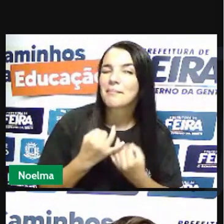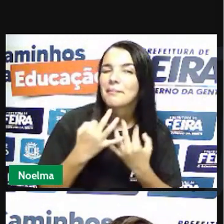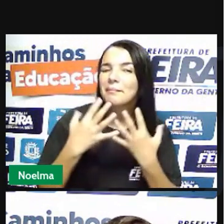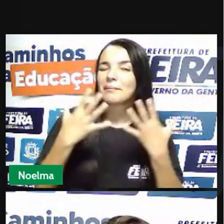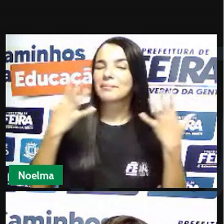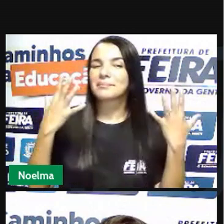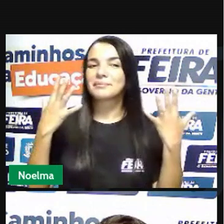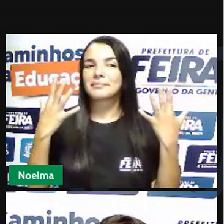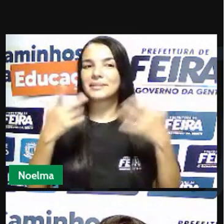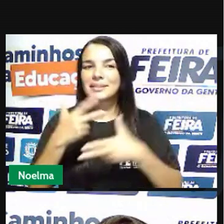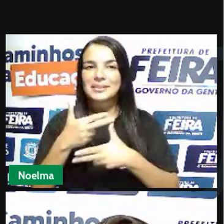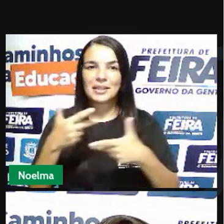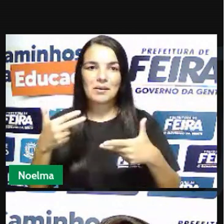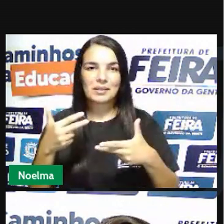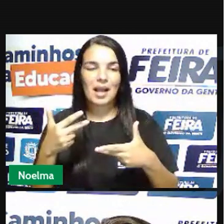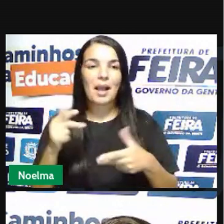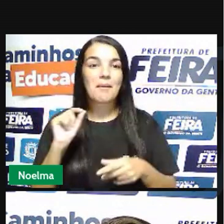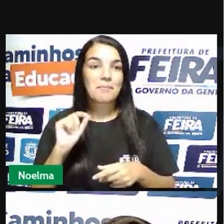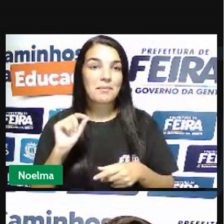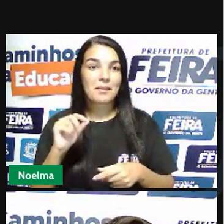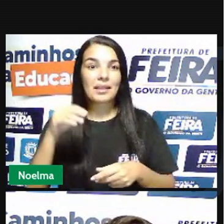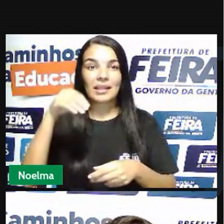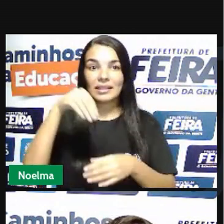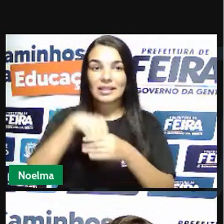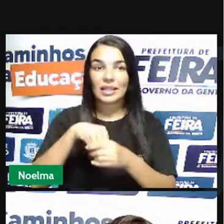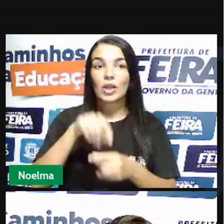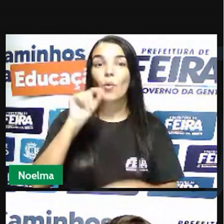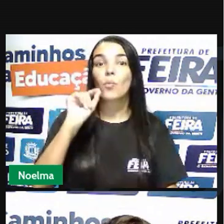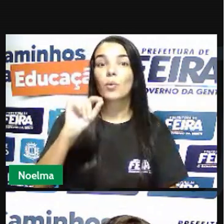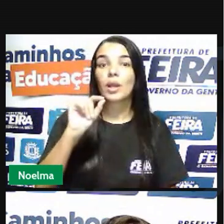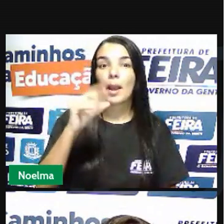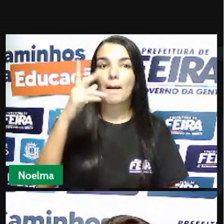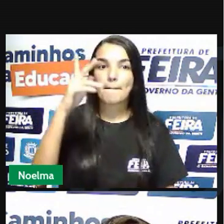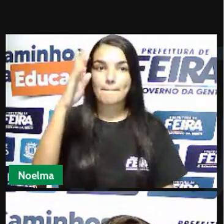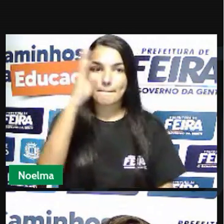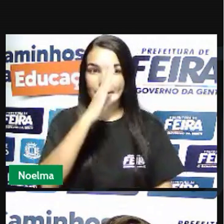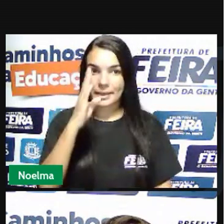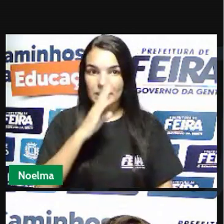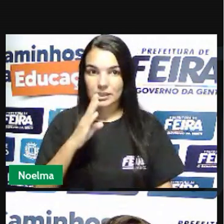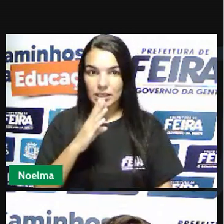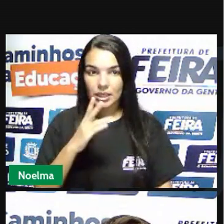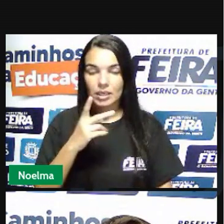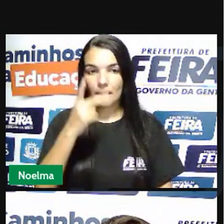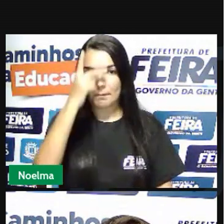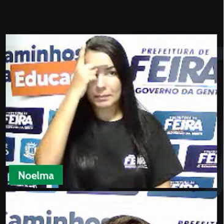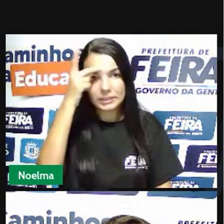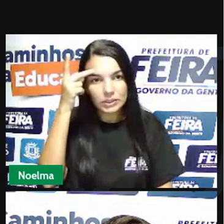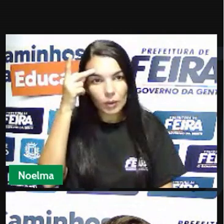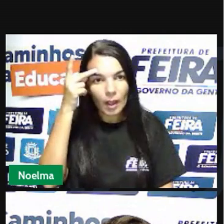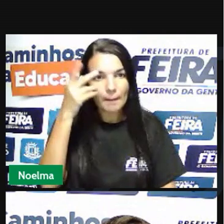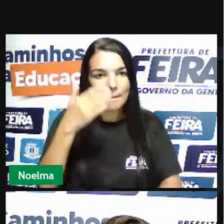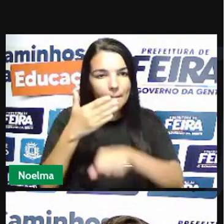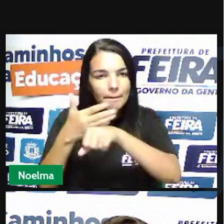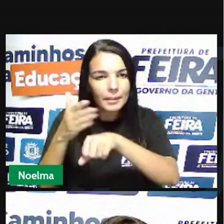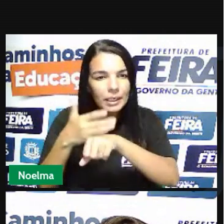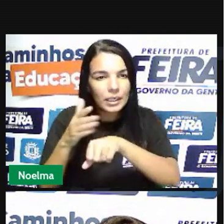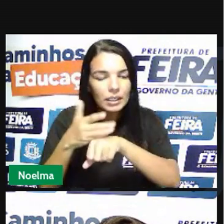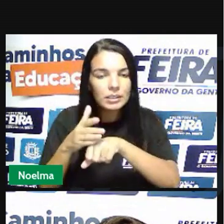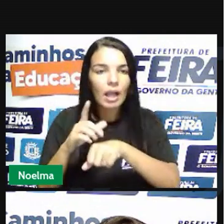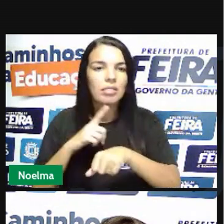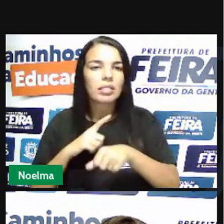coisa. E dentre essas coisas, temos aí, brasileiros brancos tinham geralmente limites em